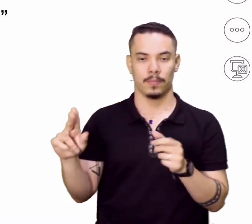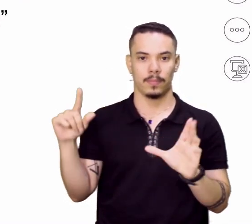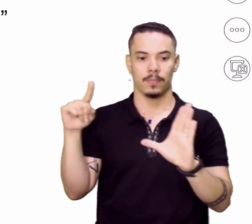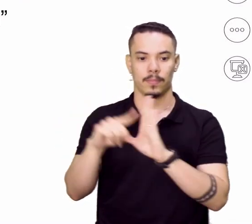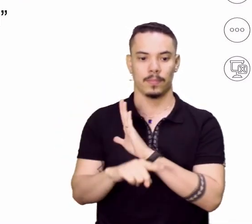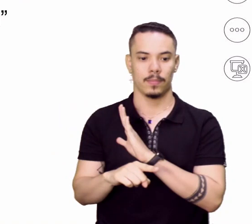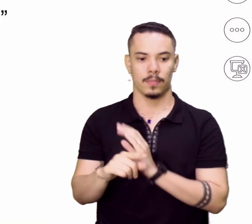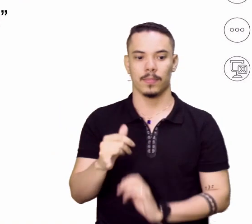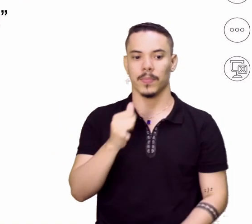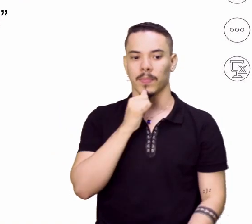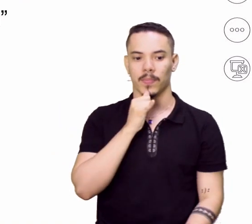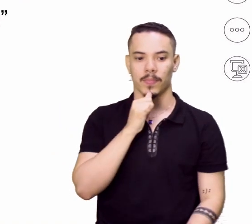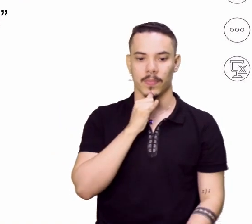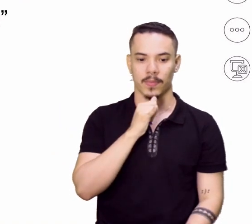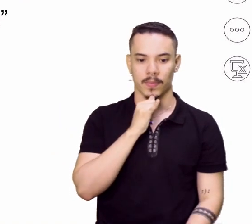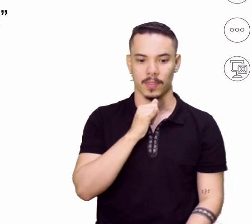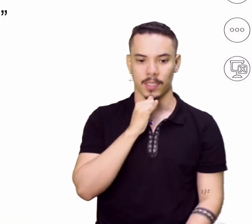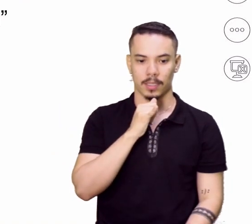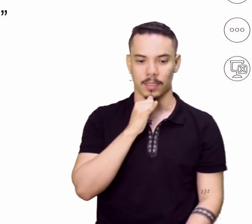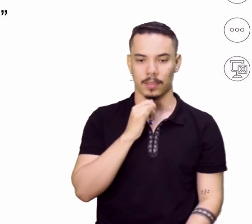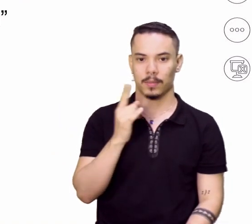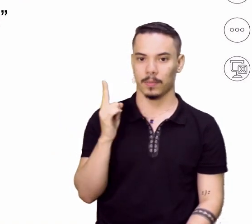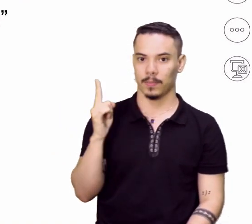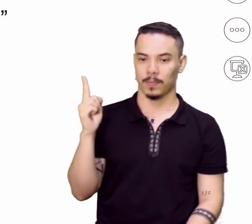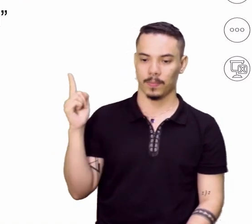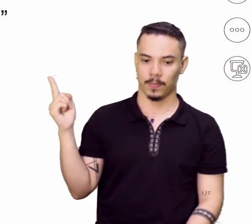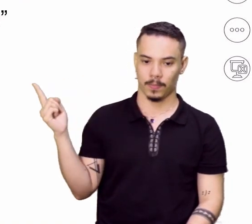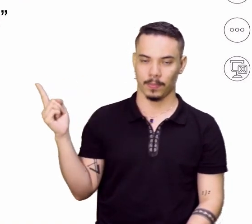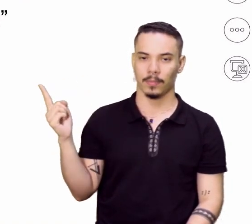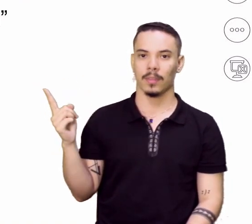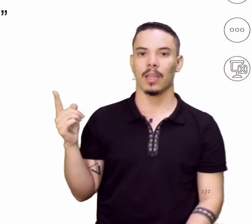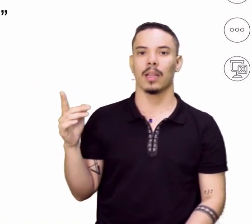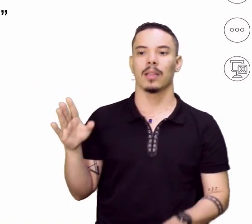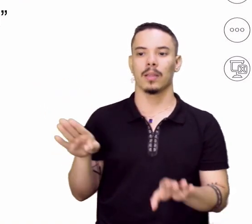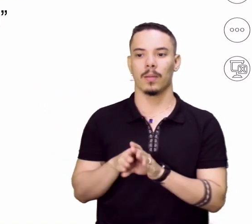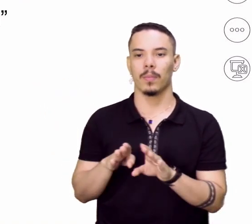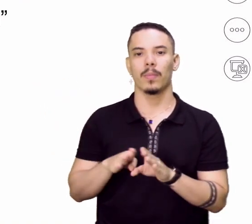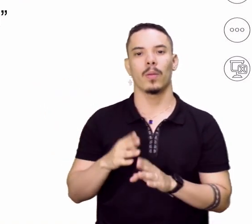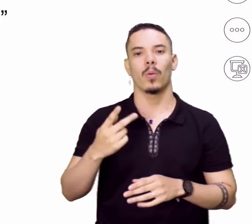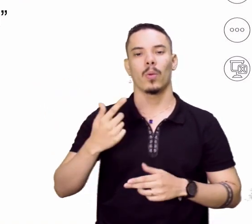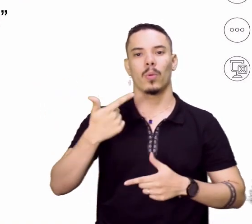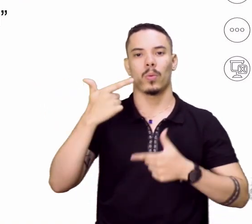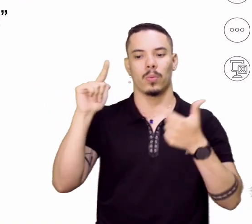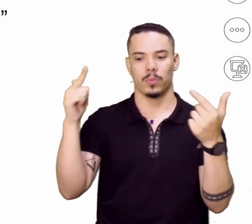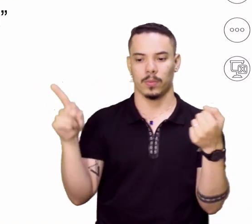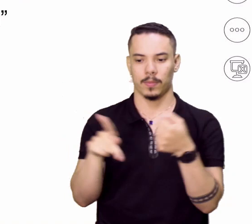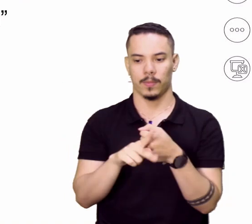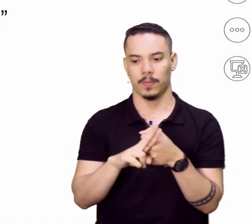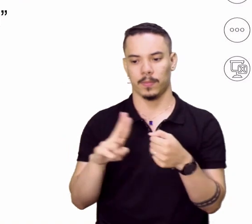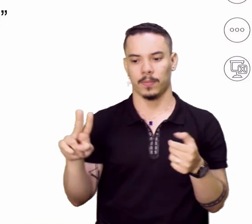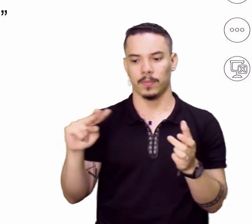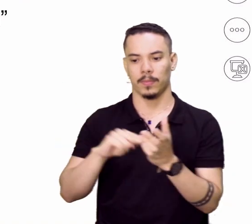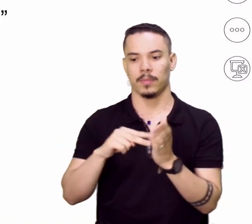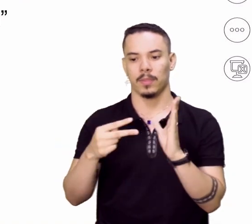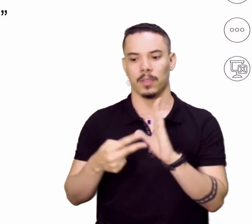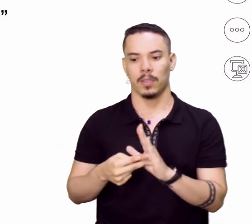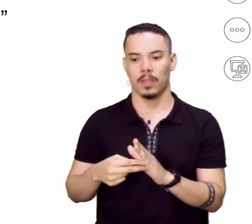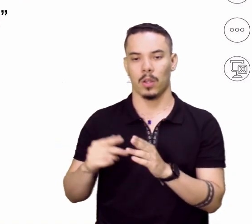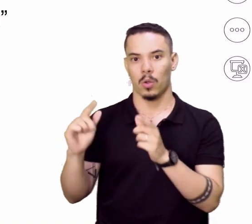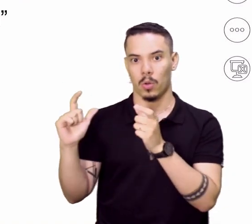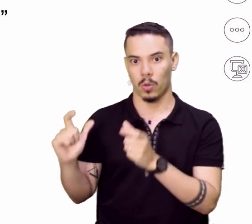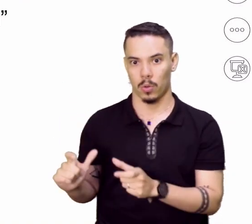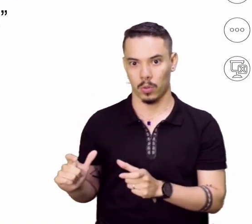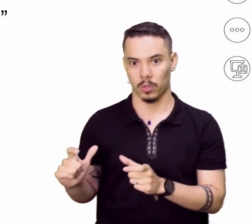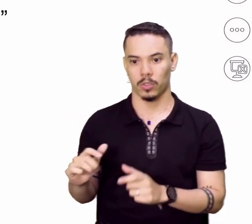como where, por exemplo, when, que é aquele pronome que significa onde, aonde,